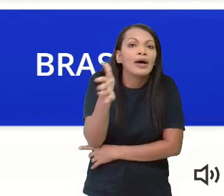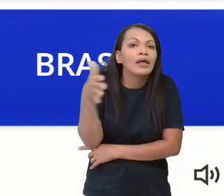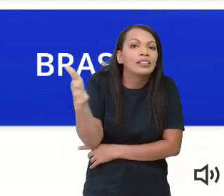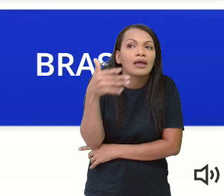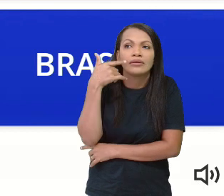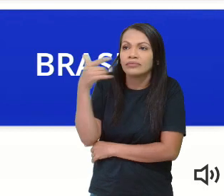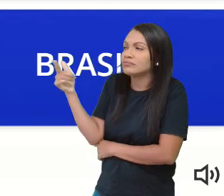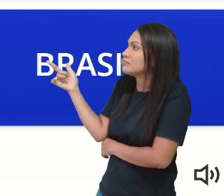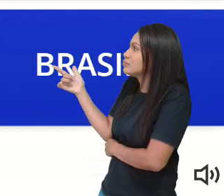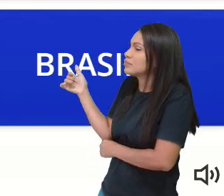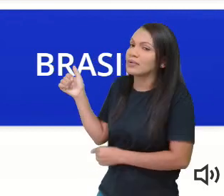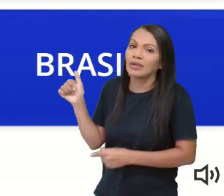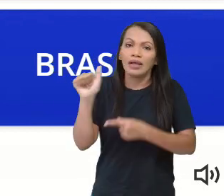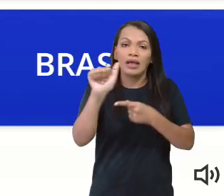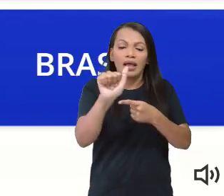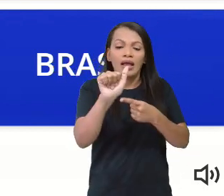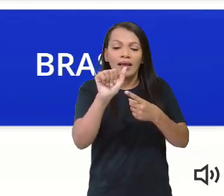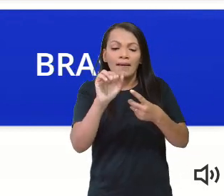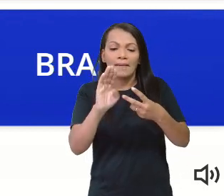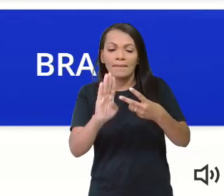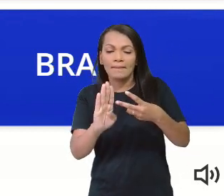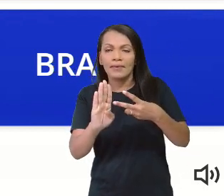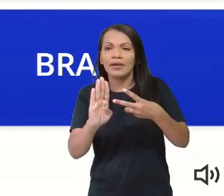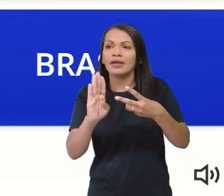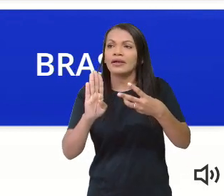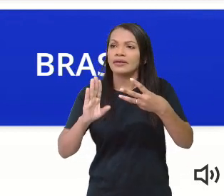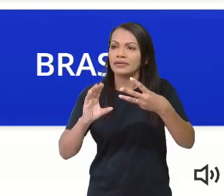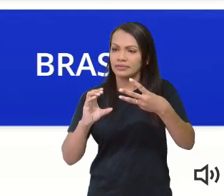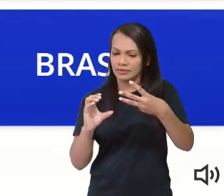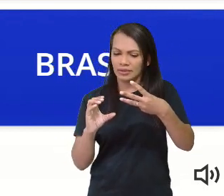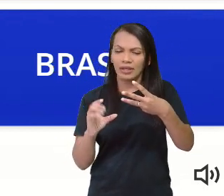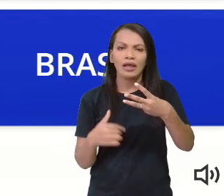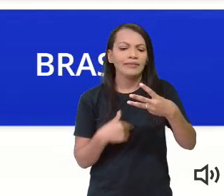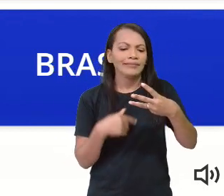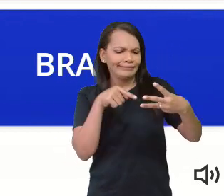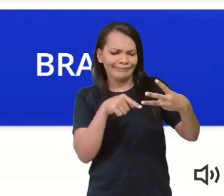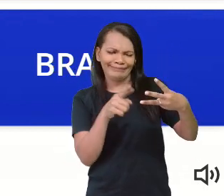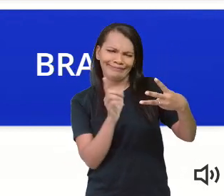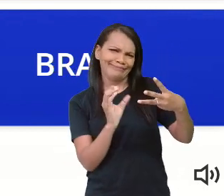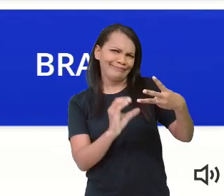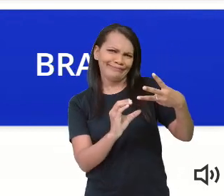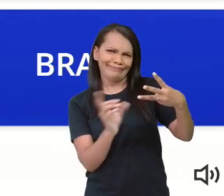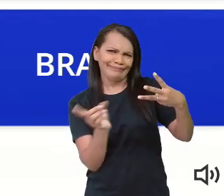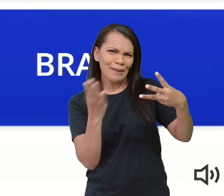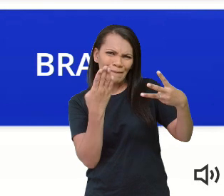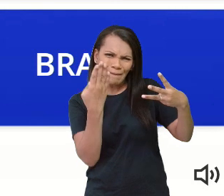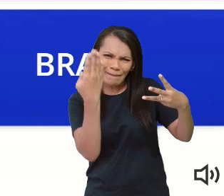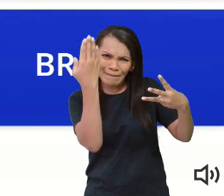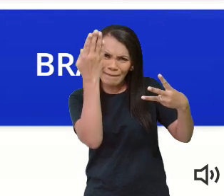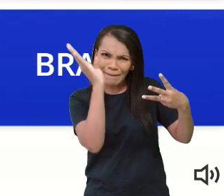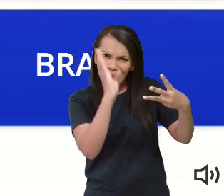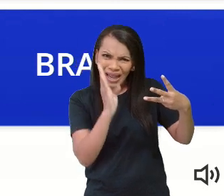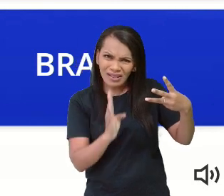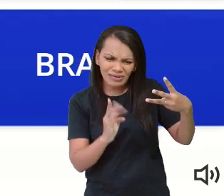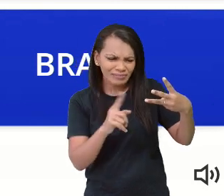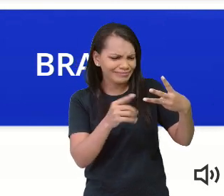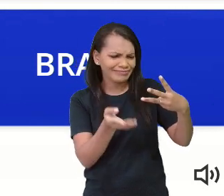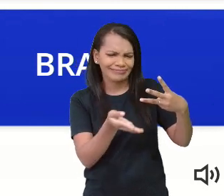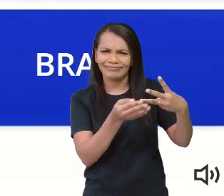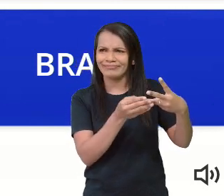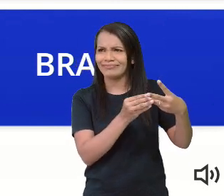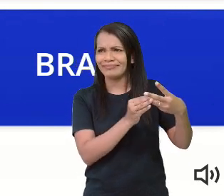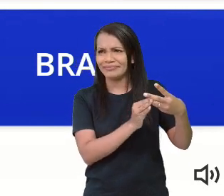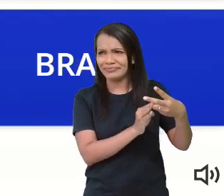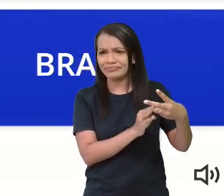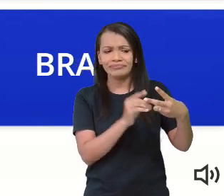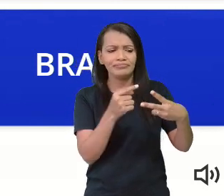ou Dinamarca? Ou Brasil? Brasil a gente já sabe que não é, né? Já sabe que a Dinamarca e a Inglaterra são parecidas.